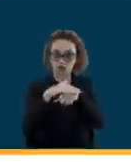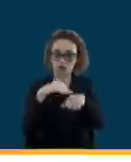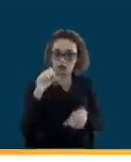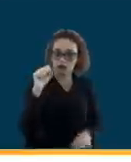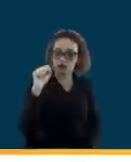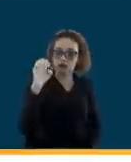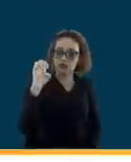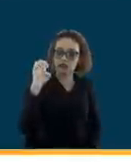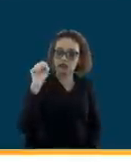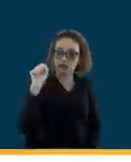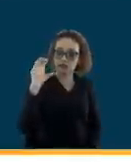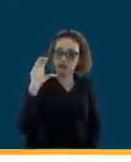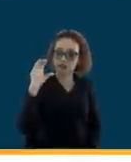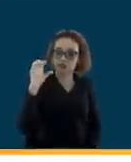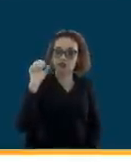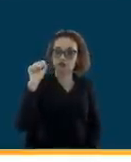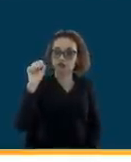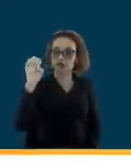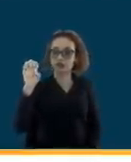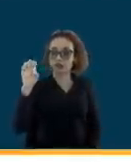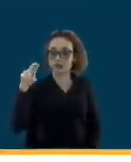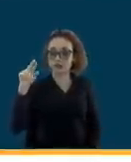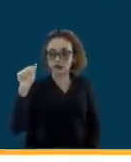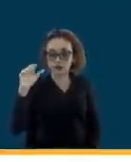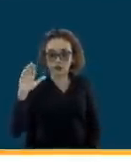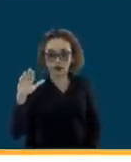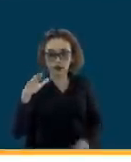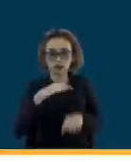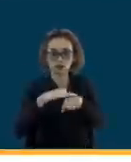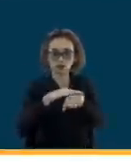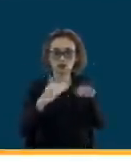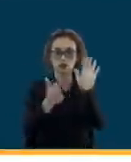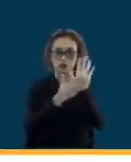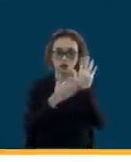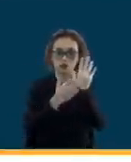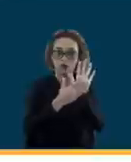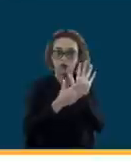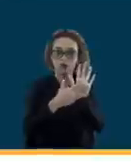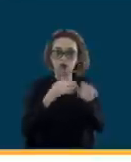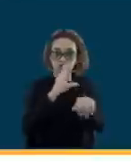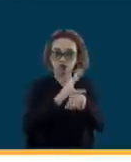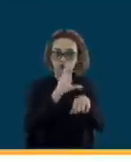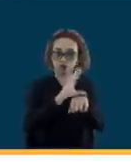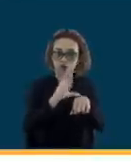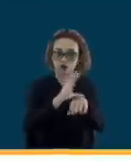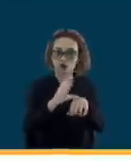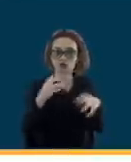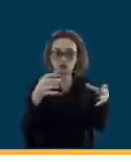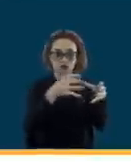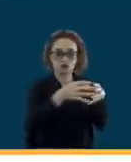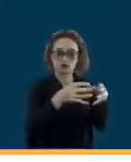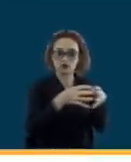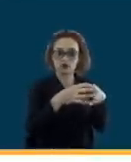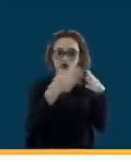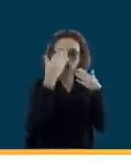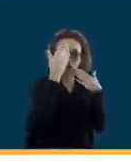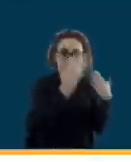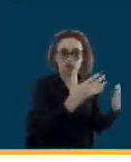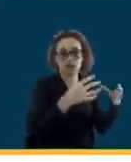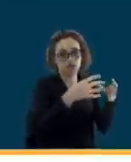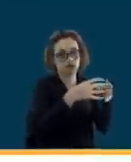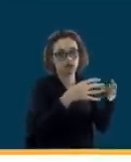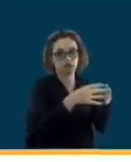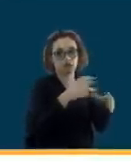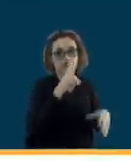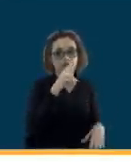proposta desse curso, junto com a Regina, com a Márcia Rodrigues, que é a gerente de cultura, toda a equipe, o Rogério, que a gente agradece também, aproveita para agradecer a